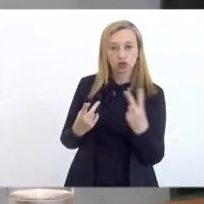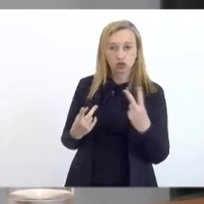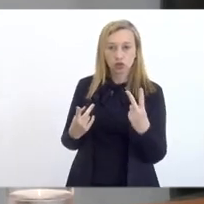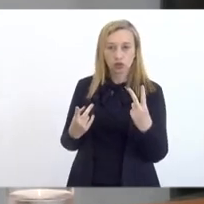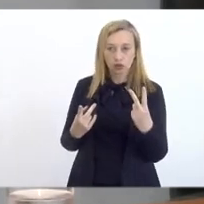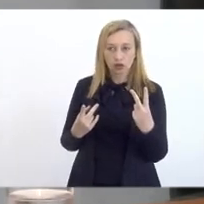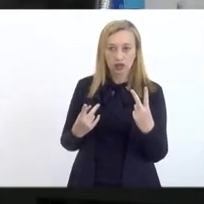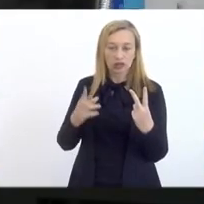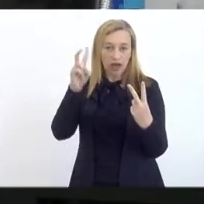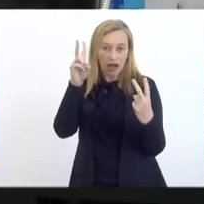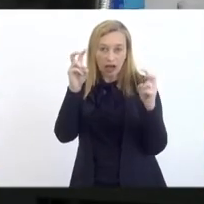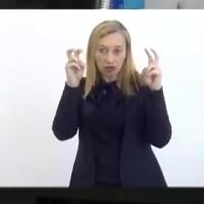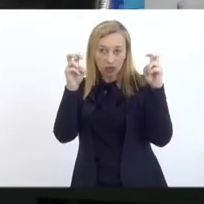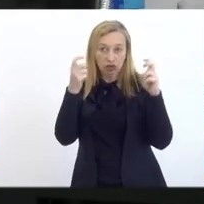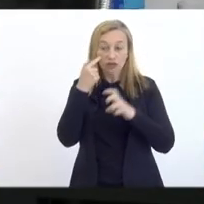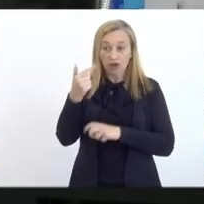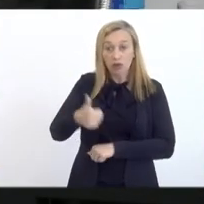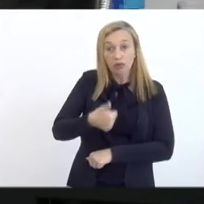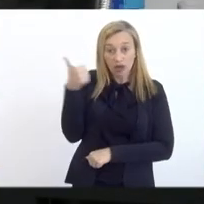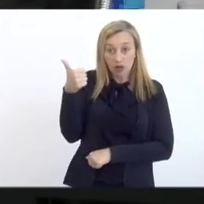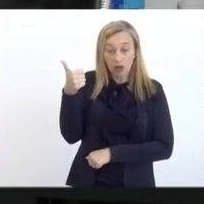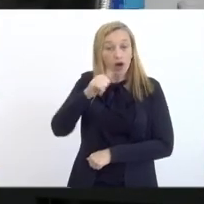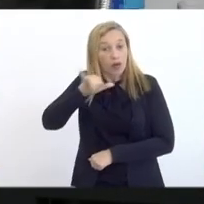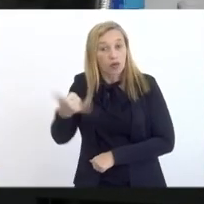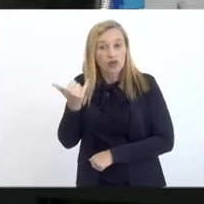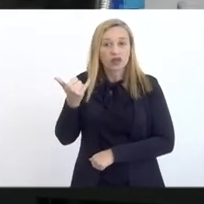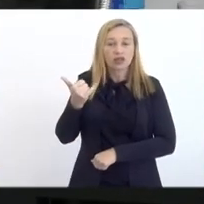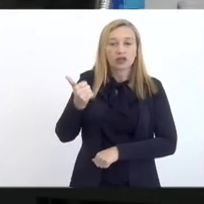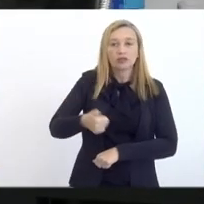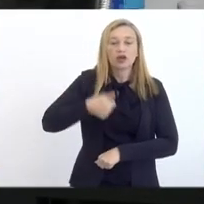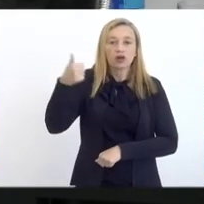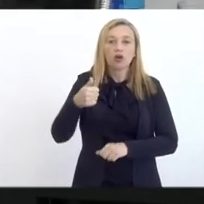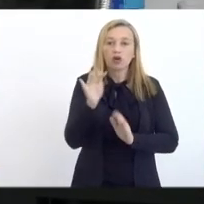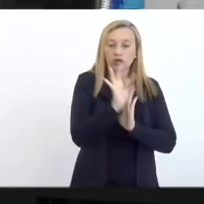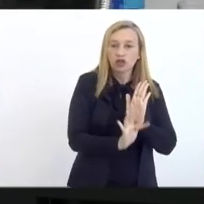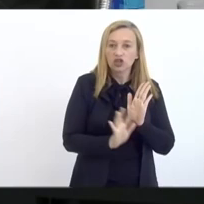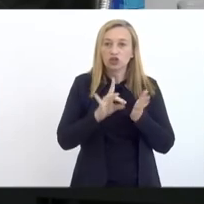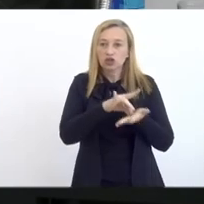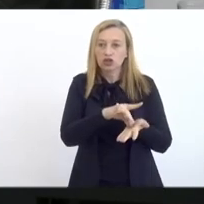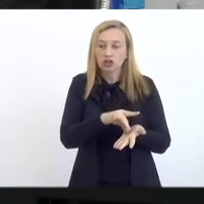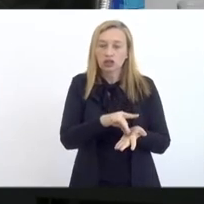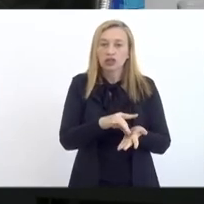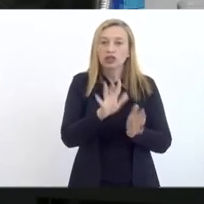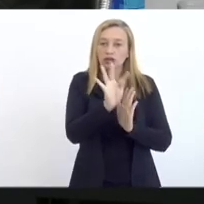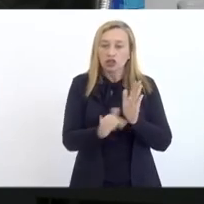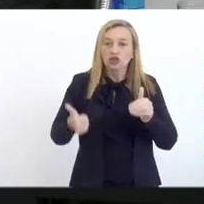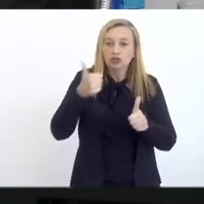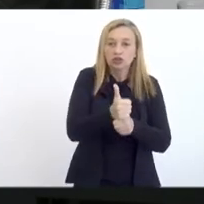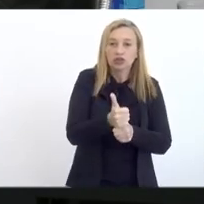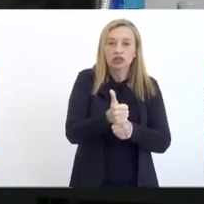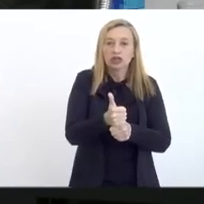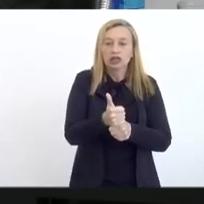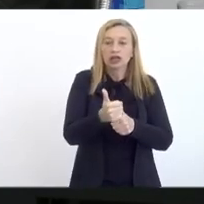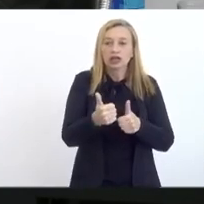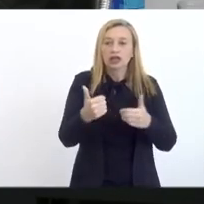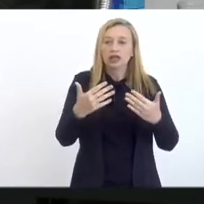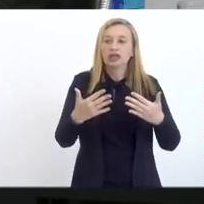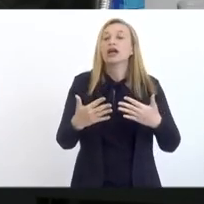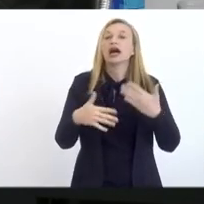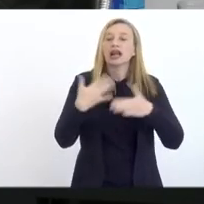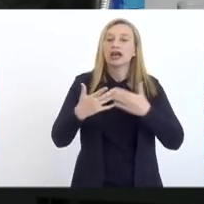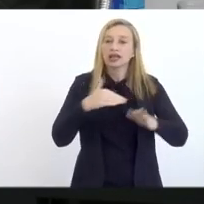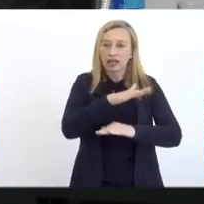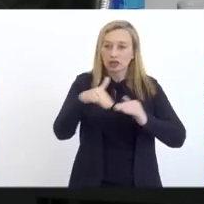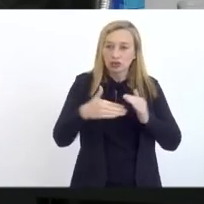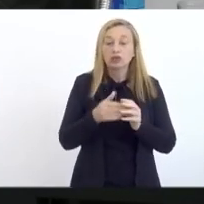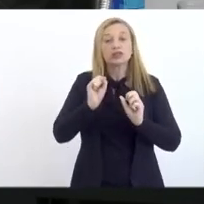da moeda e tentar chegar a um consenso, aproveitando o máximo o texto original e chegando num texto substitutivo que agrade a todas as partes. Se é que